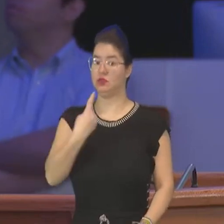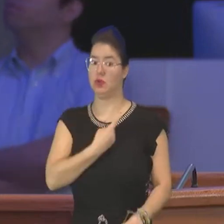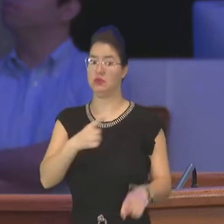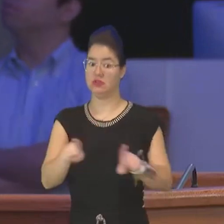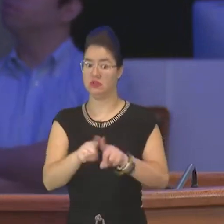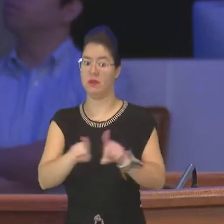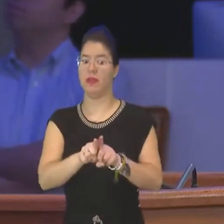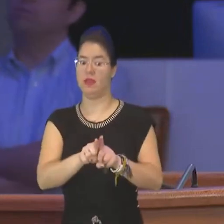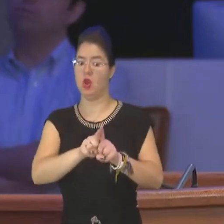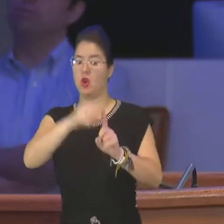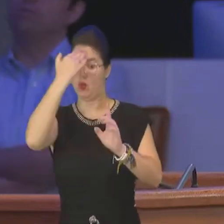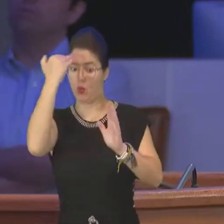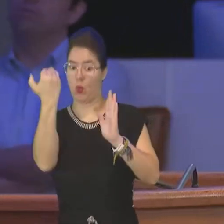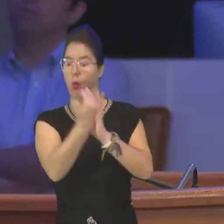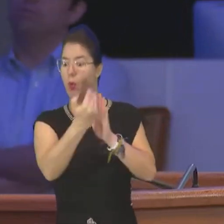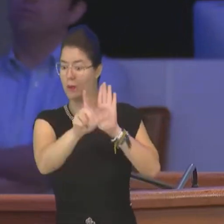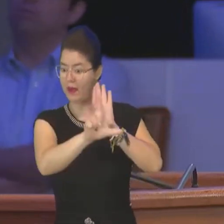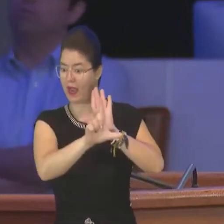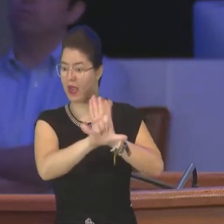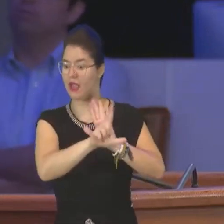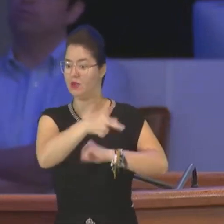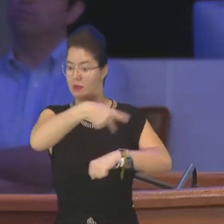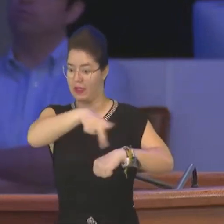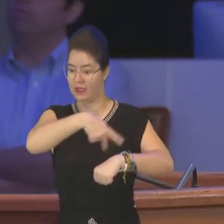elas balizam, elas fundamentam.